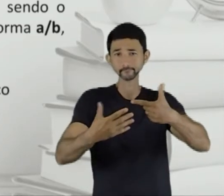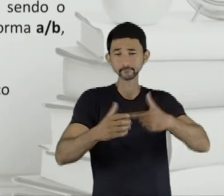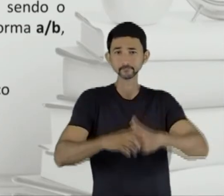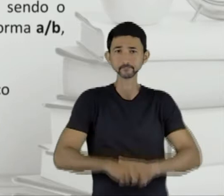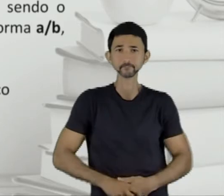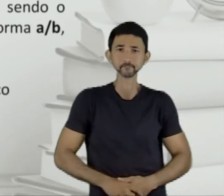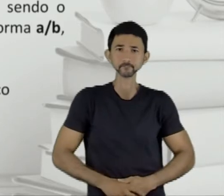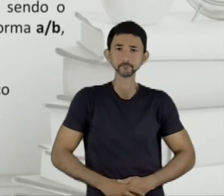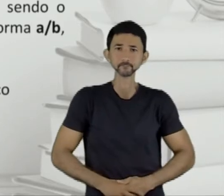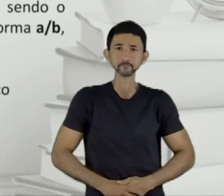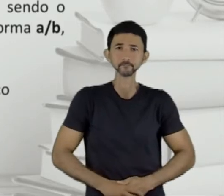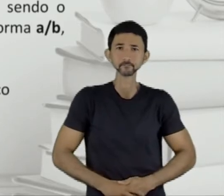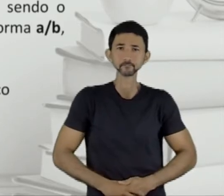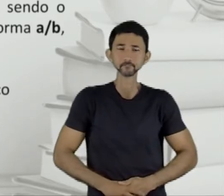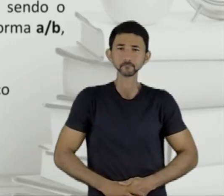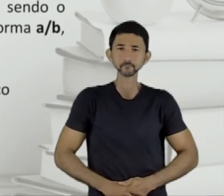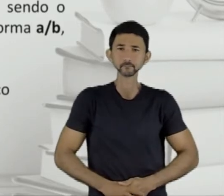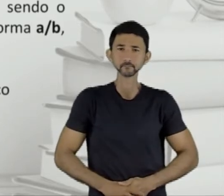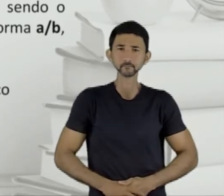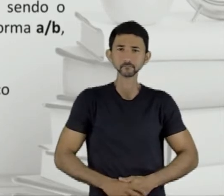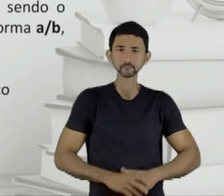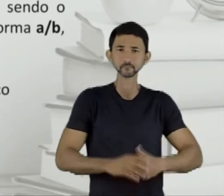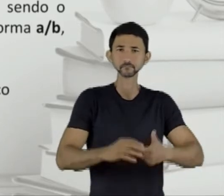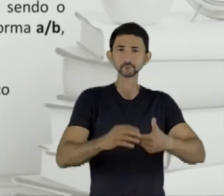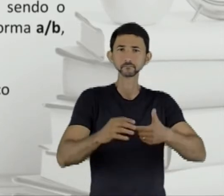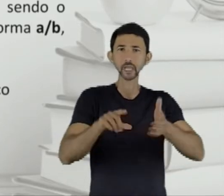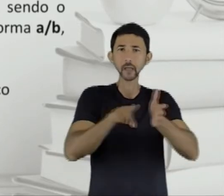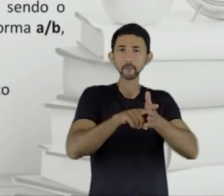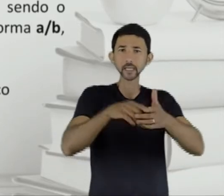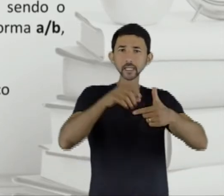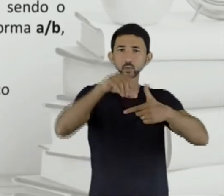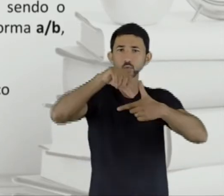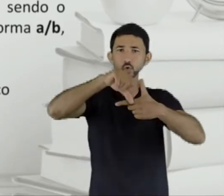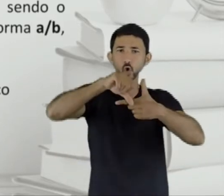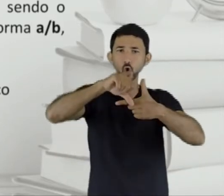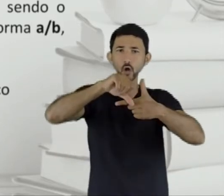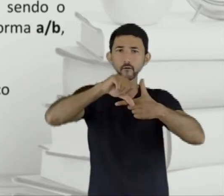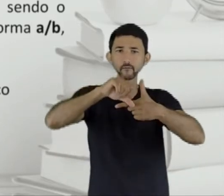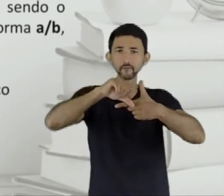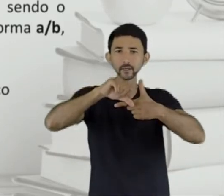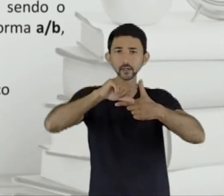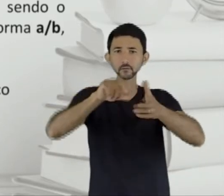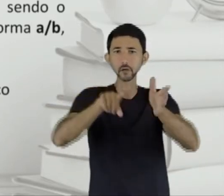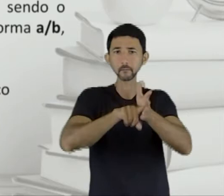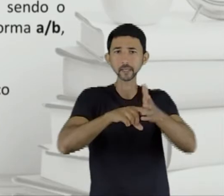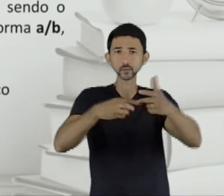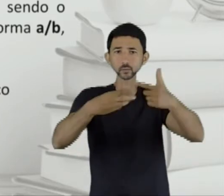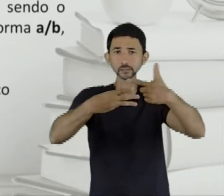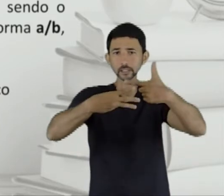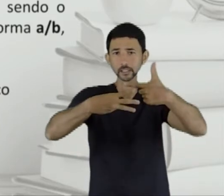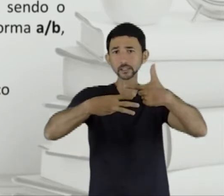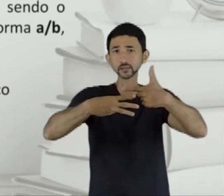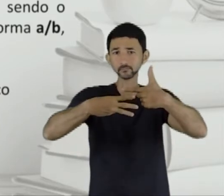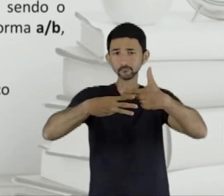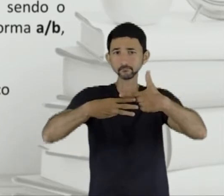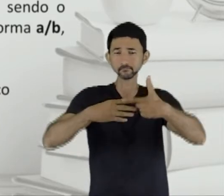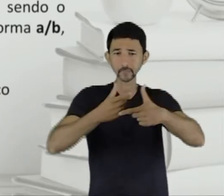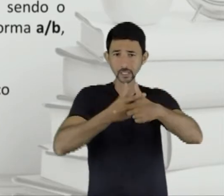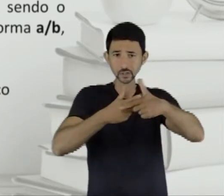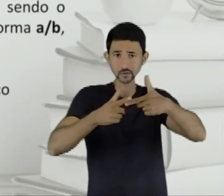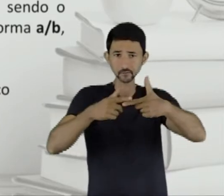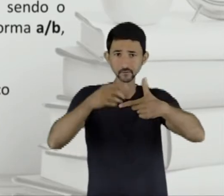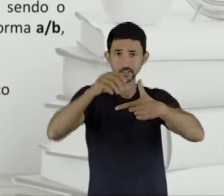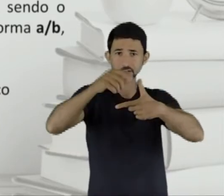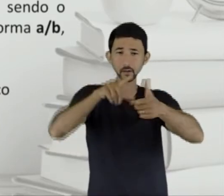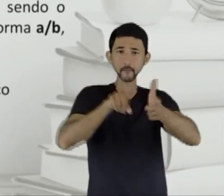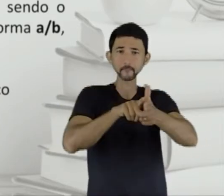dá 3. Você pode colocar menos 9 dividido por menos 3, certo? Se você dividir menos 9 por menos 3, vai